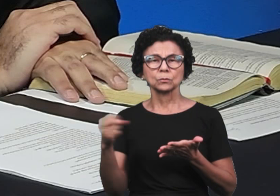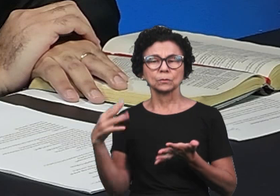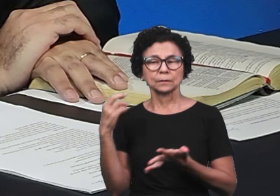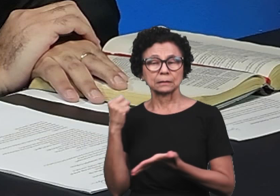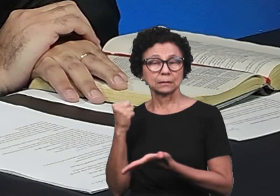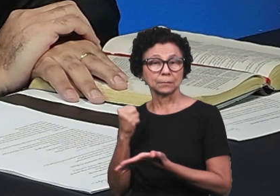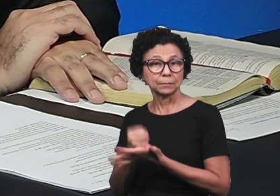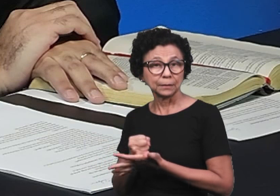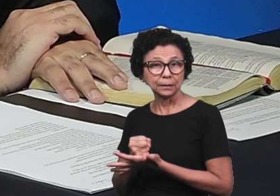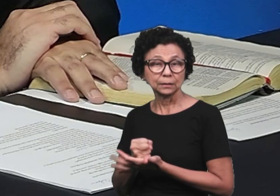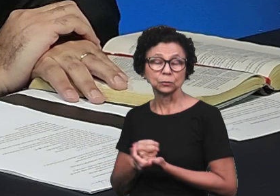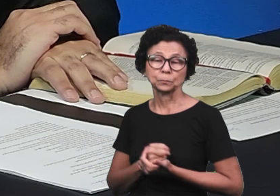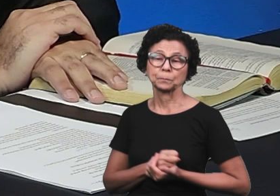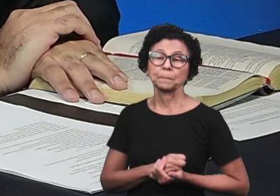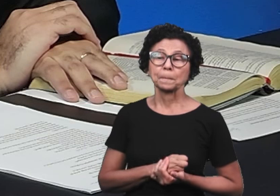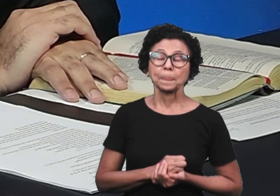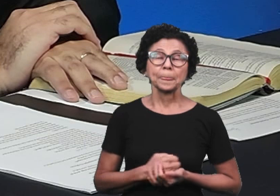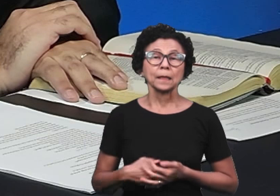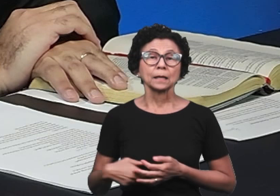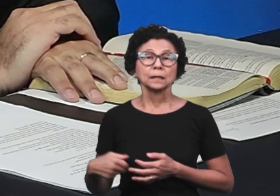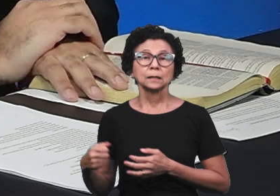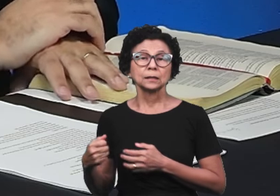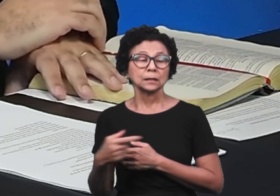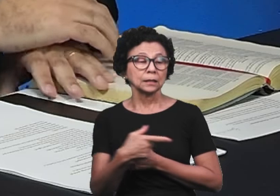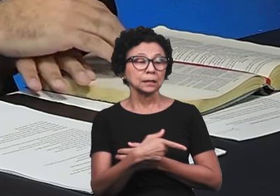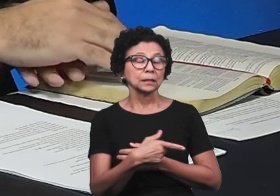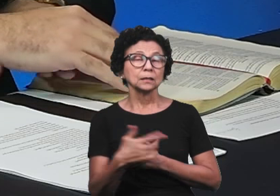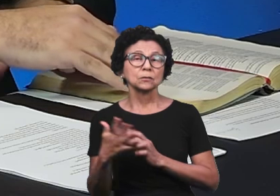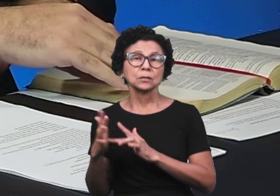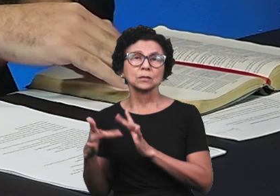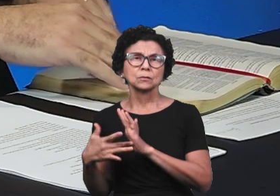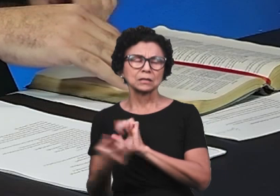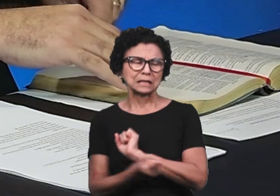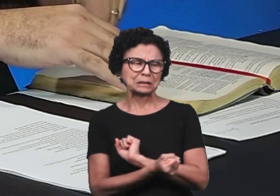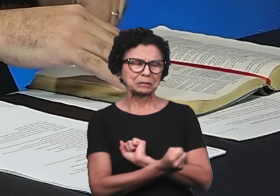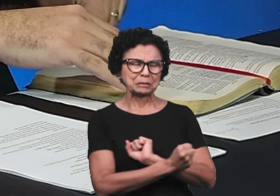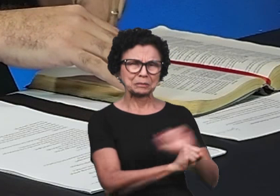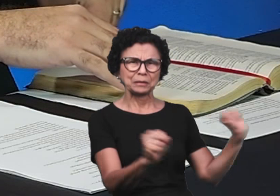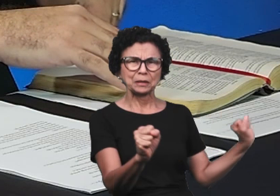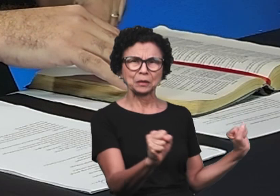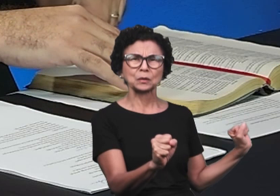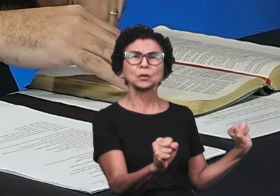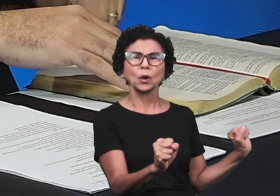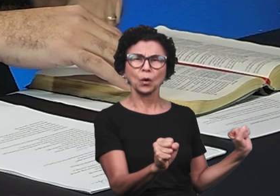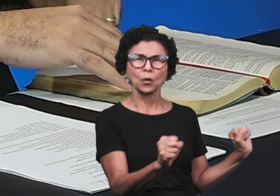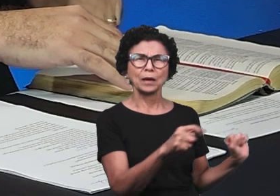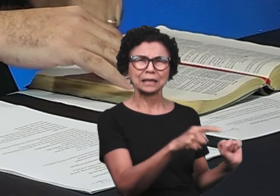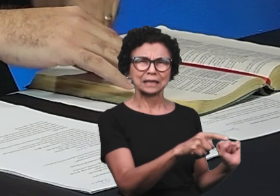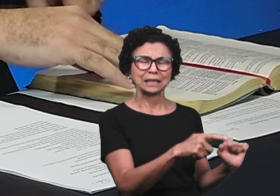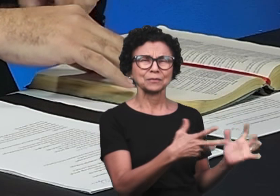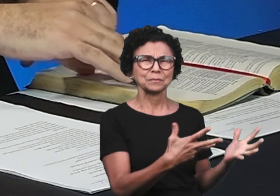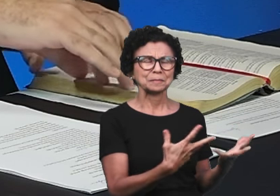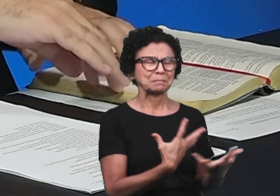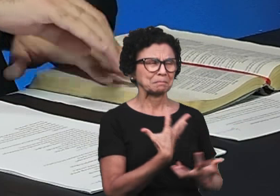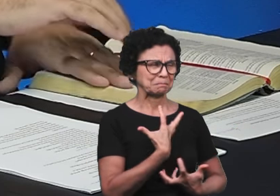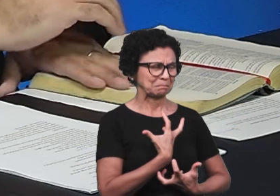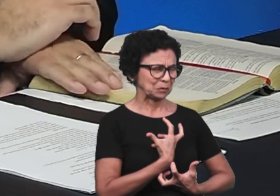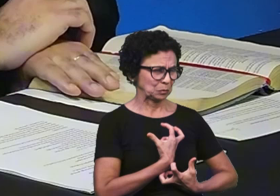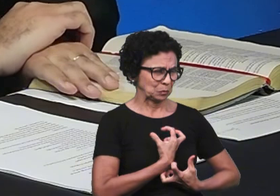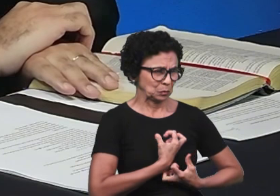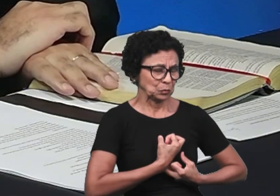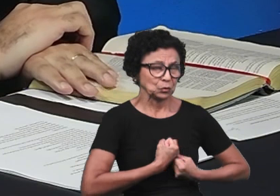Jesus a libertou de uma profunda opressão espiritual,